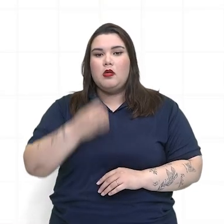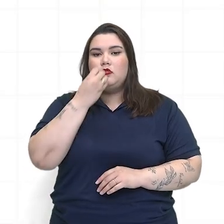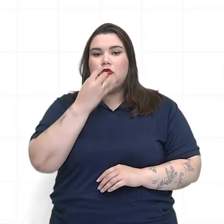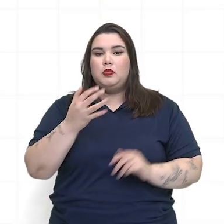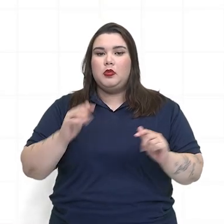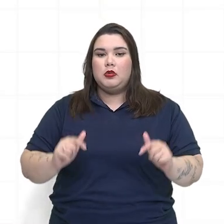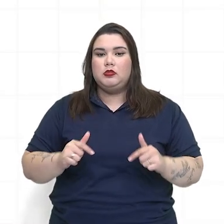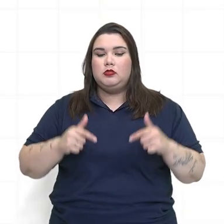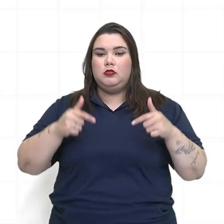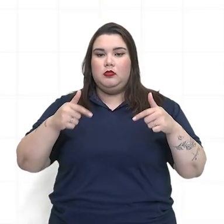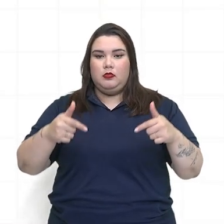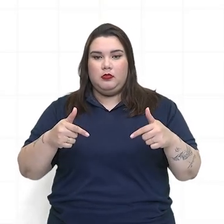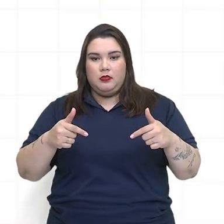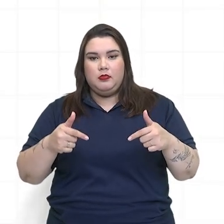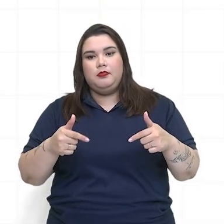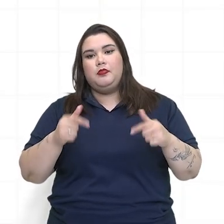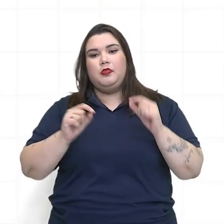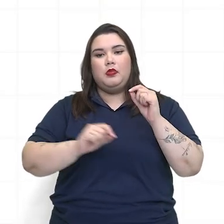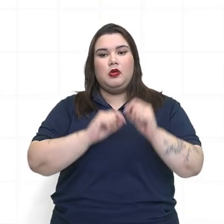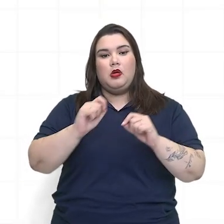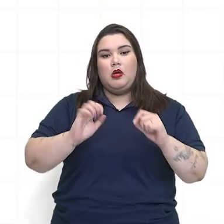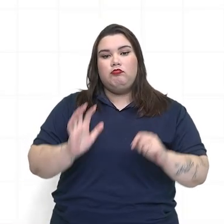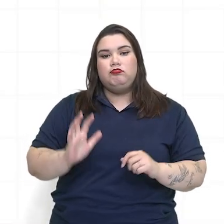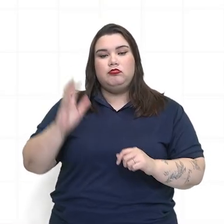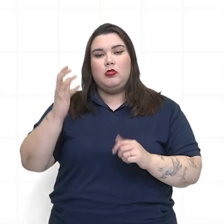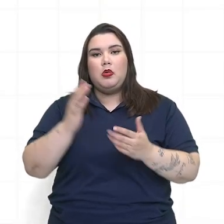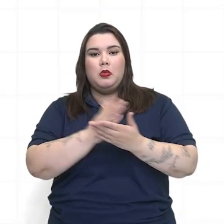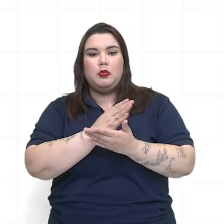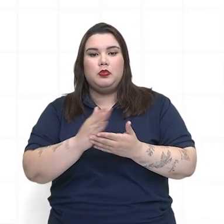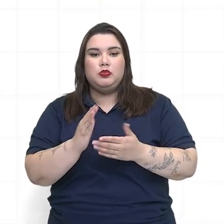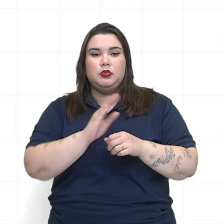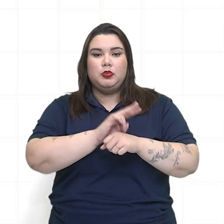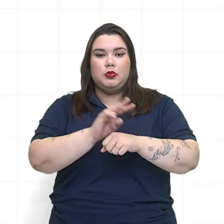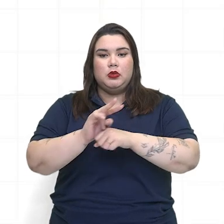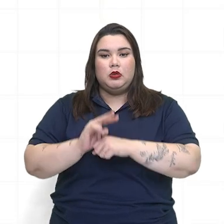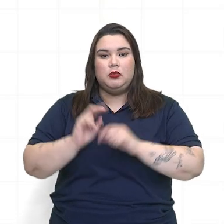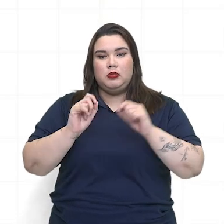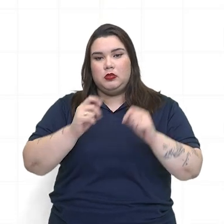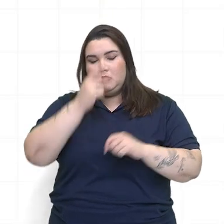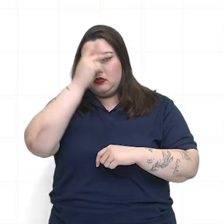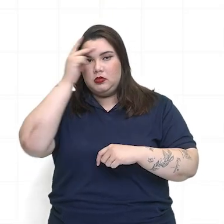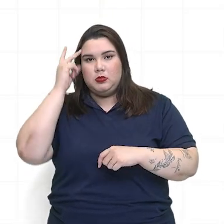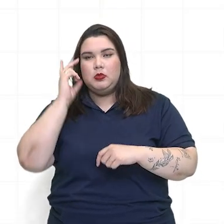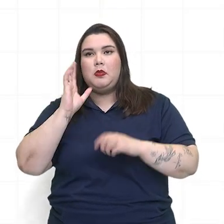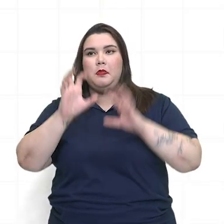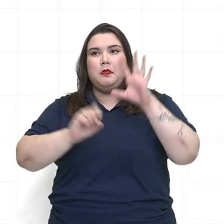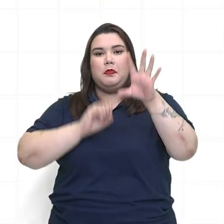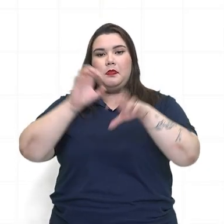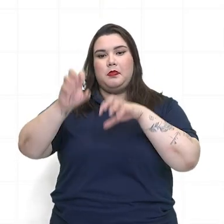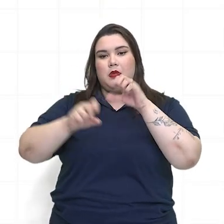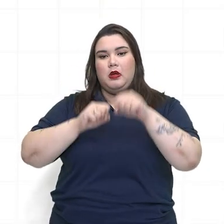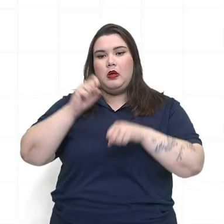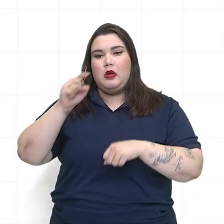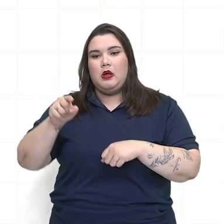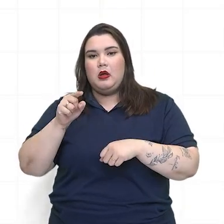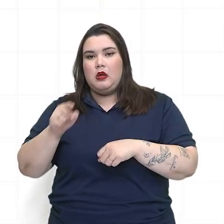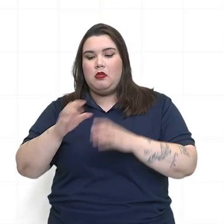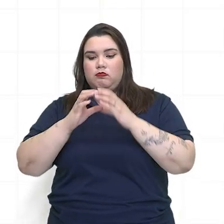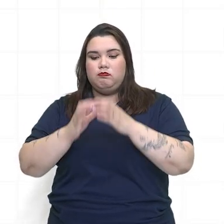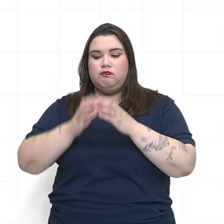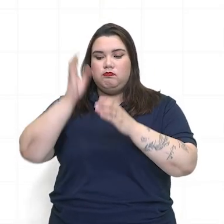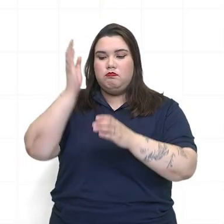As boas práticas preconizam a realização de alguns cuidados que os extrativistas de castanha da